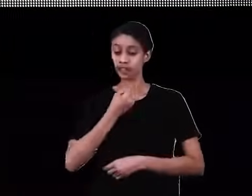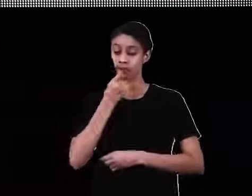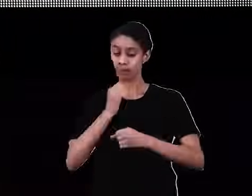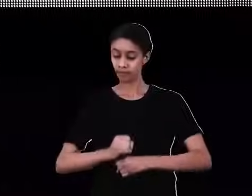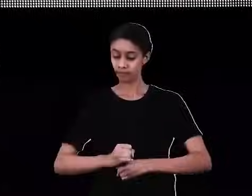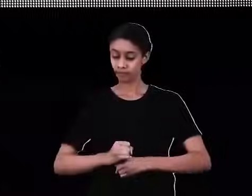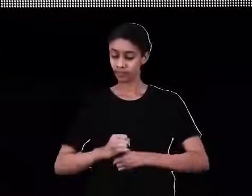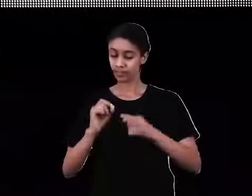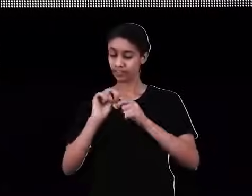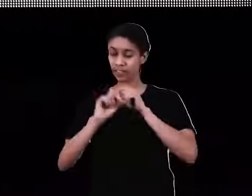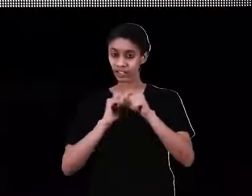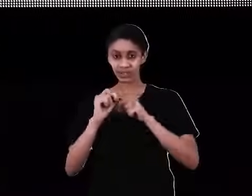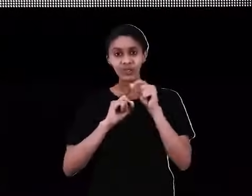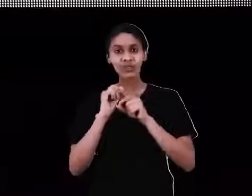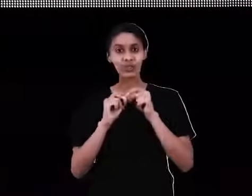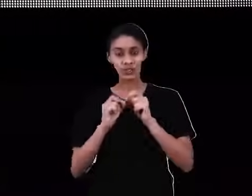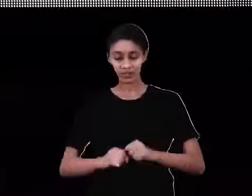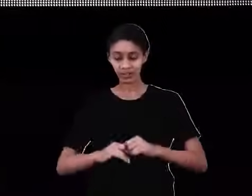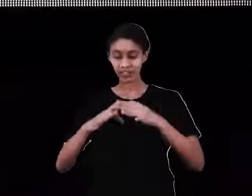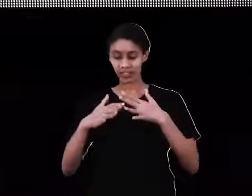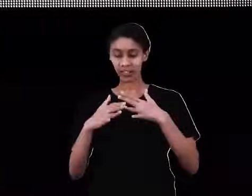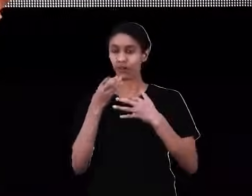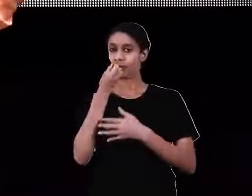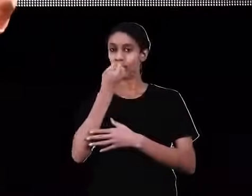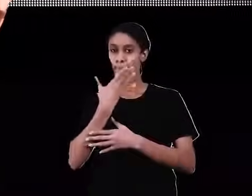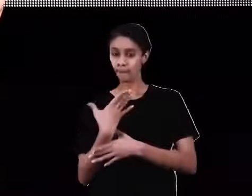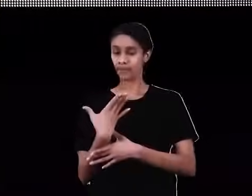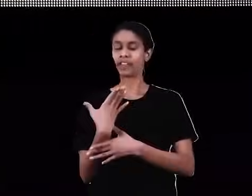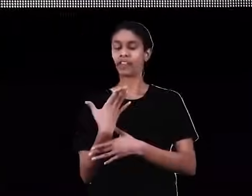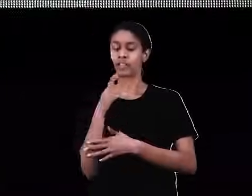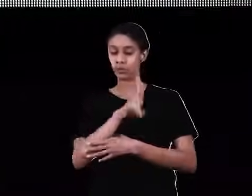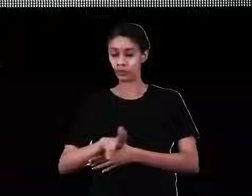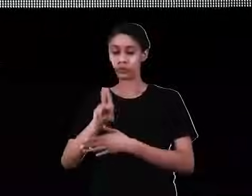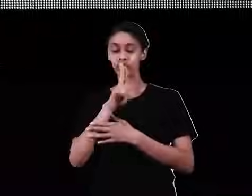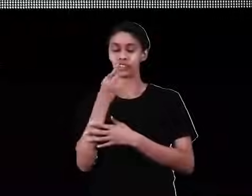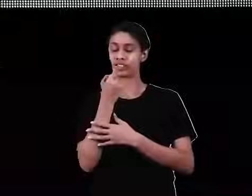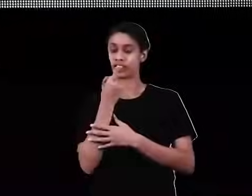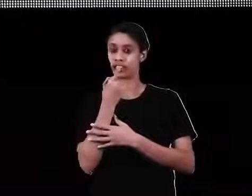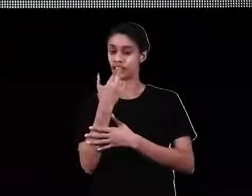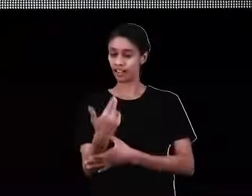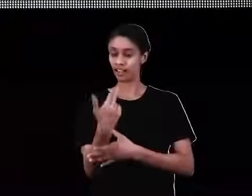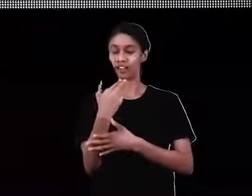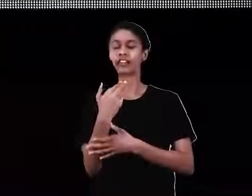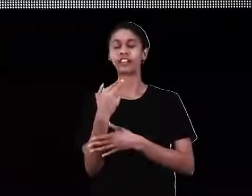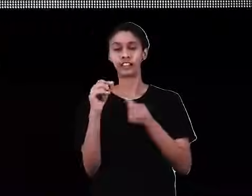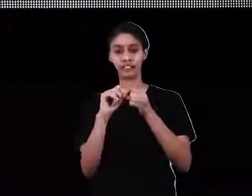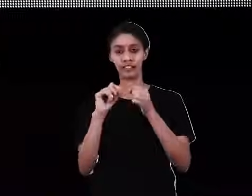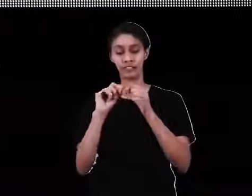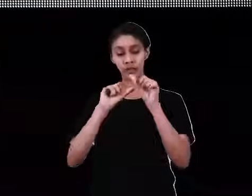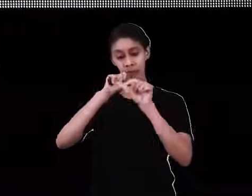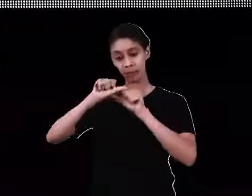homem. A língua tem o poder de vida e de morte. O que bem a utiliza, come do seu fruto. Abigail deixou uma lição pra mim.